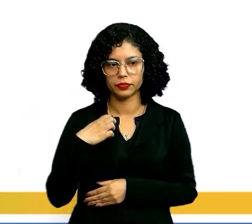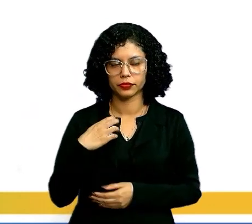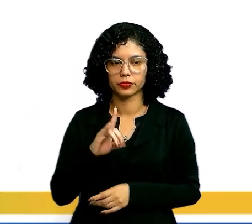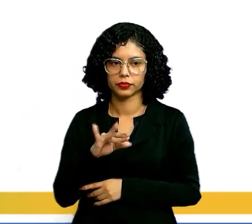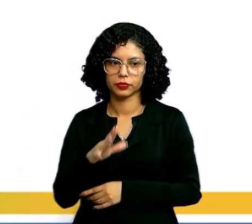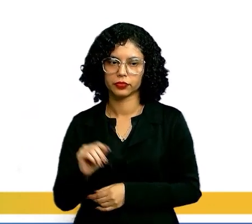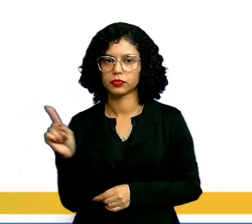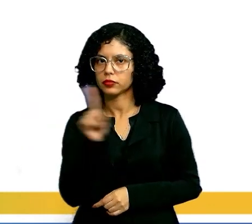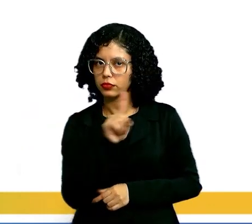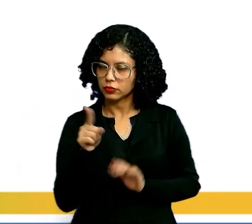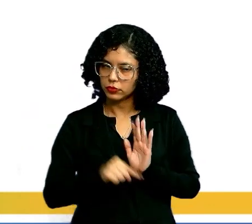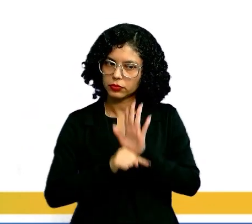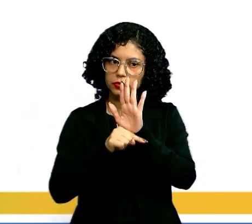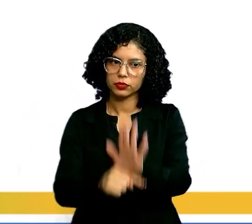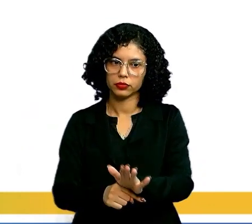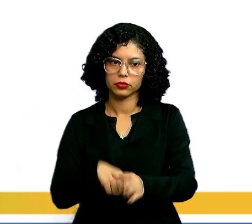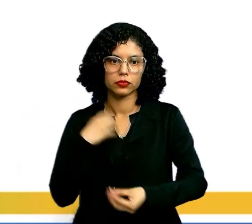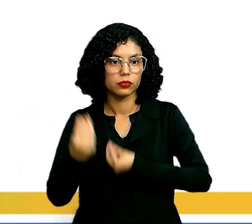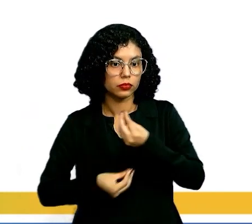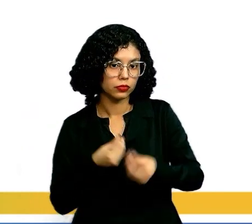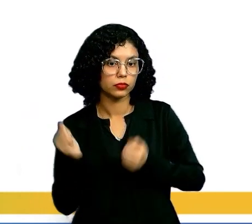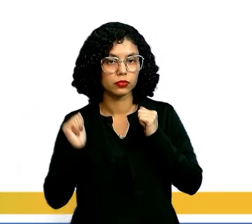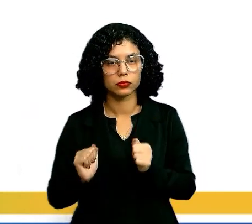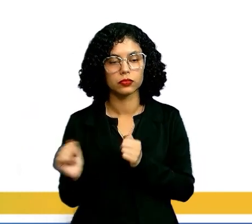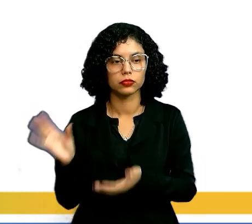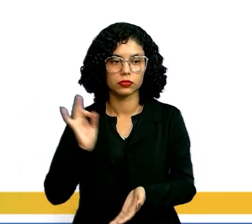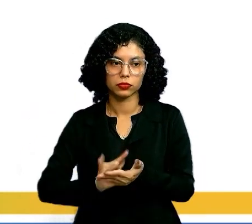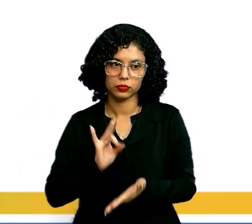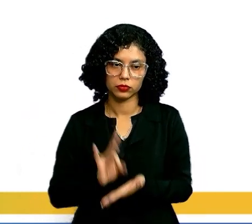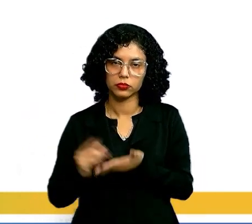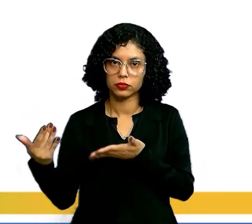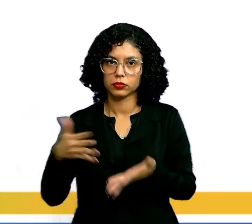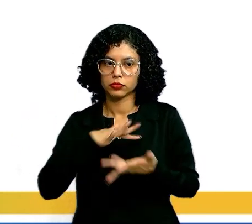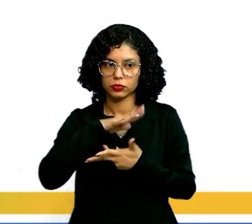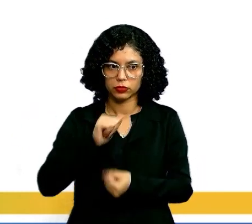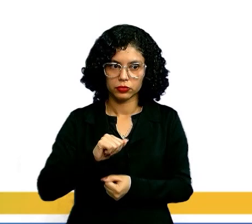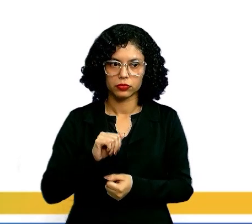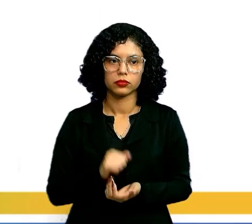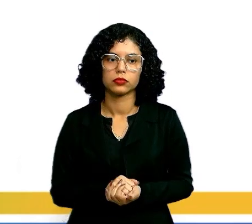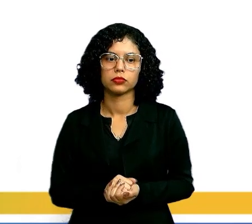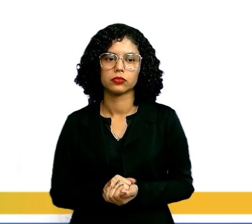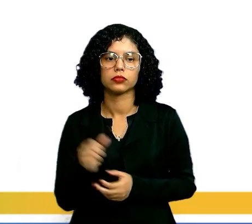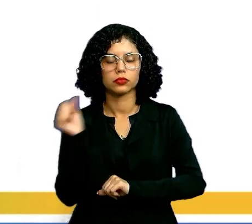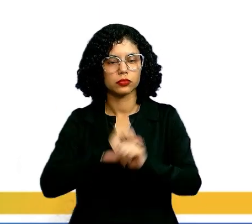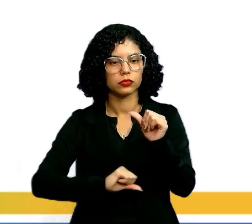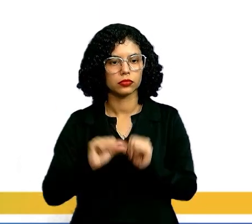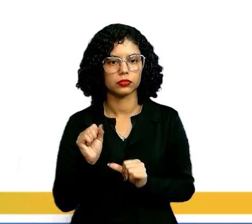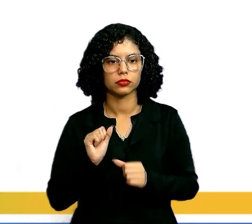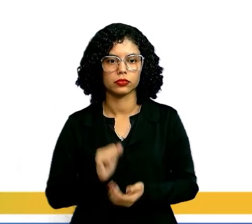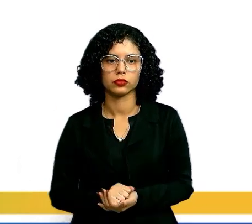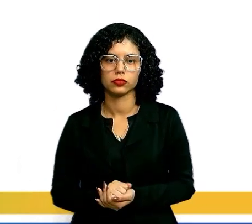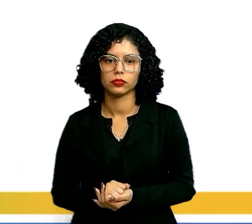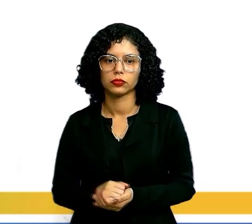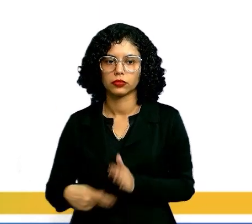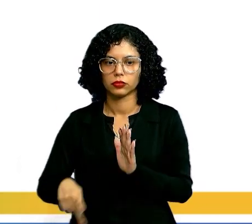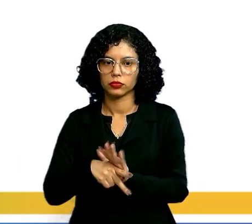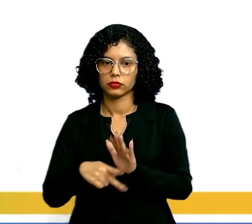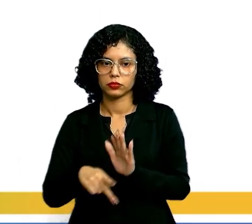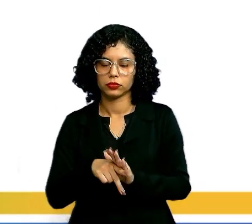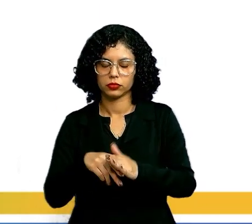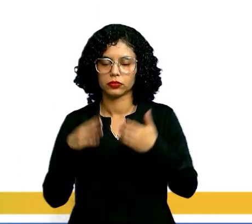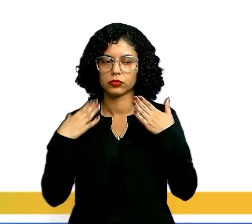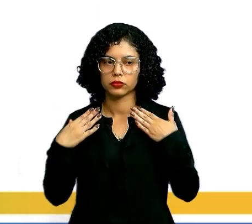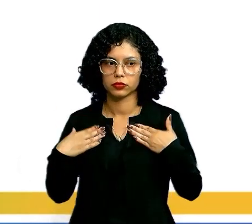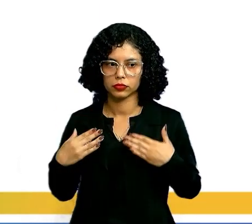da ética cínica não é mostrar como se pode chegar à verdade do mundo através de uma transformação da